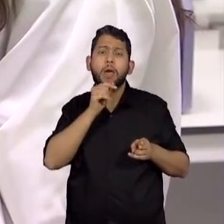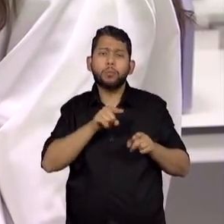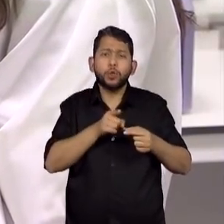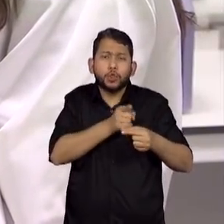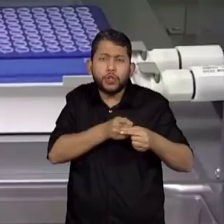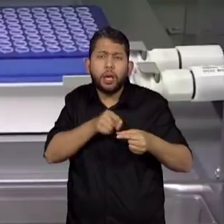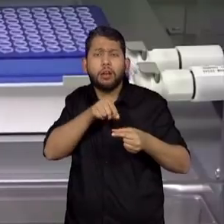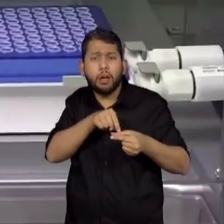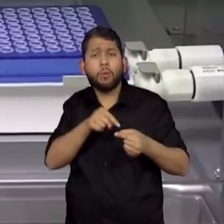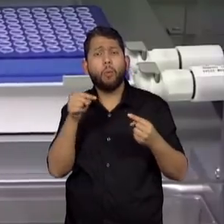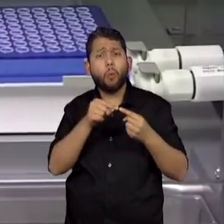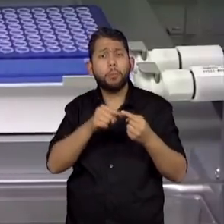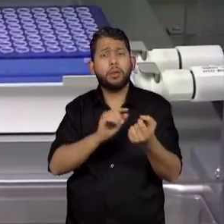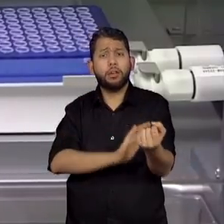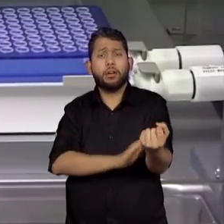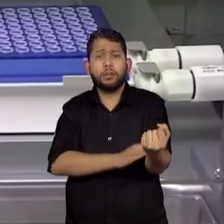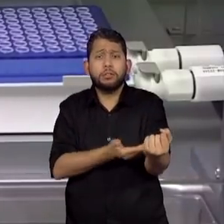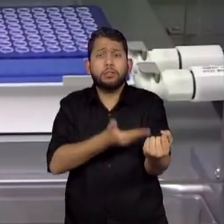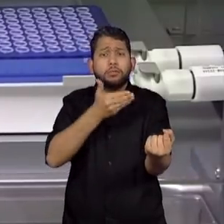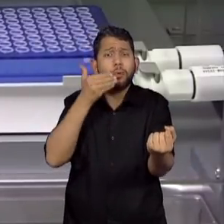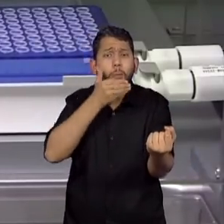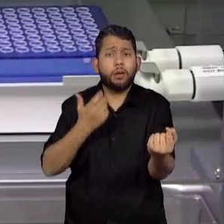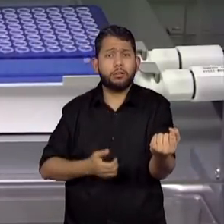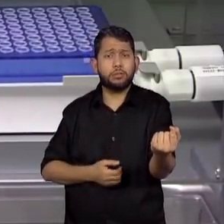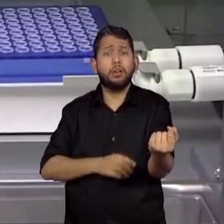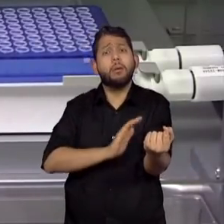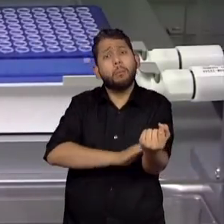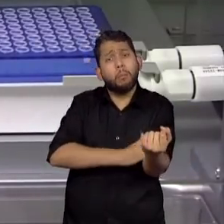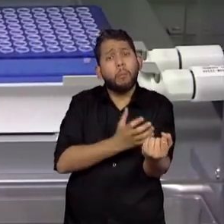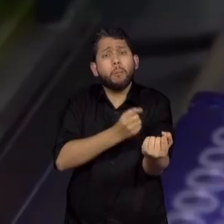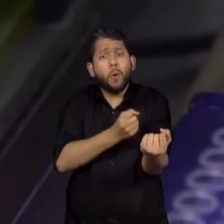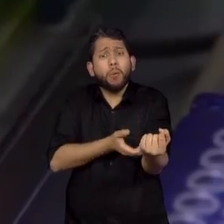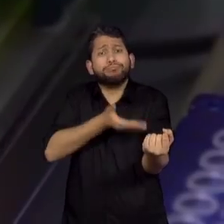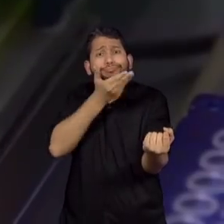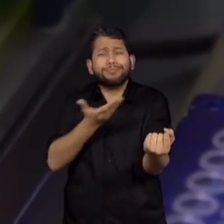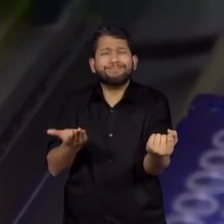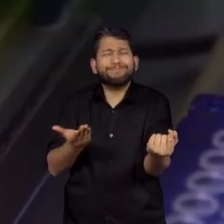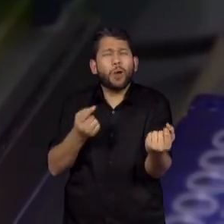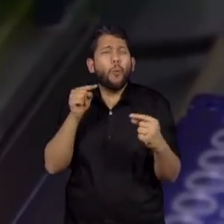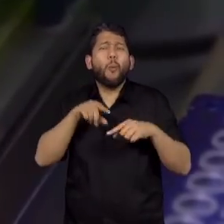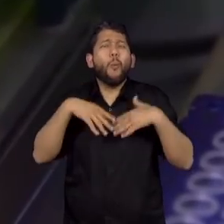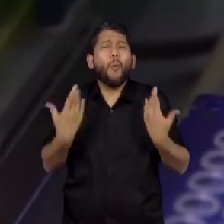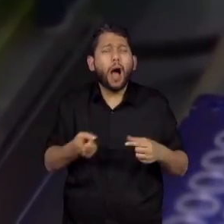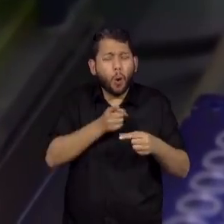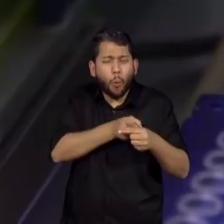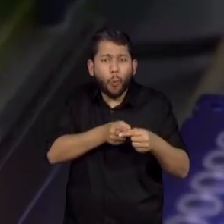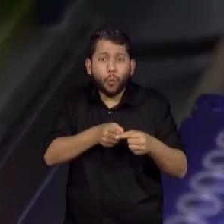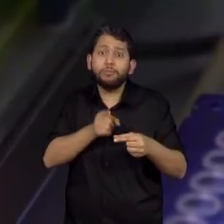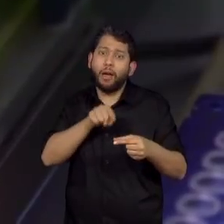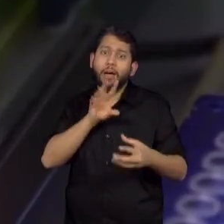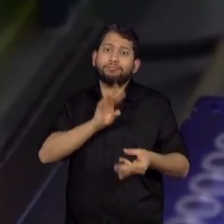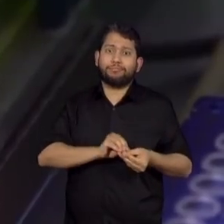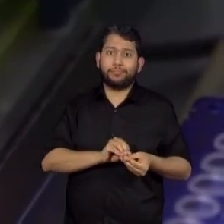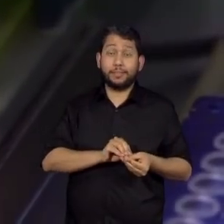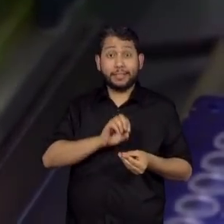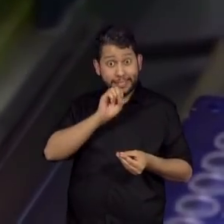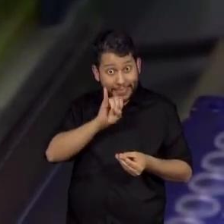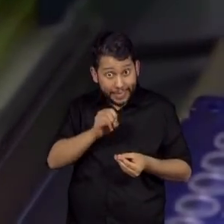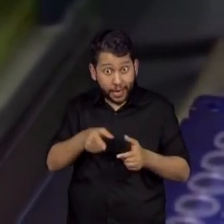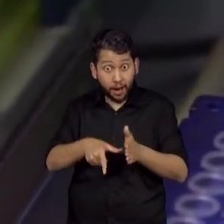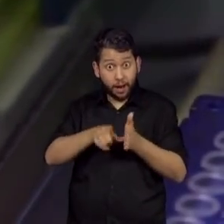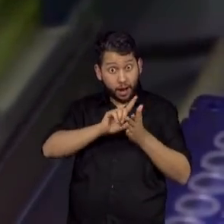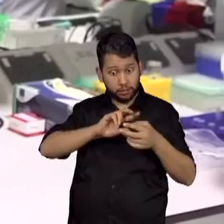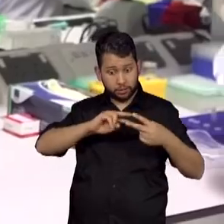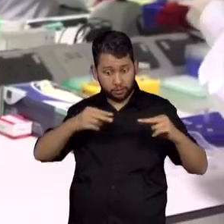hipertensão, de ter essas doenças que aparecem na idade mais avançada, né? E aí você vai poder fazer, então, uma